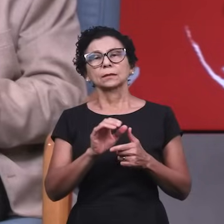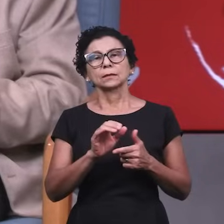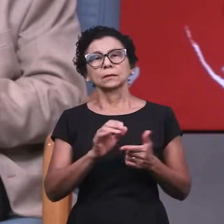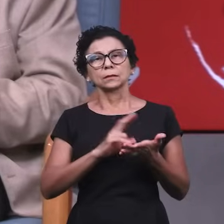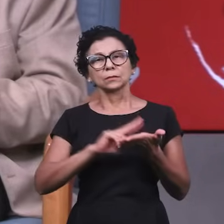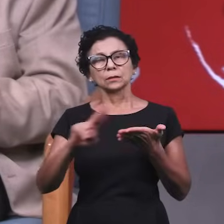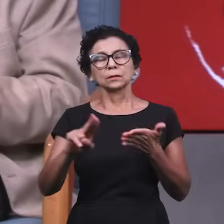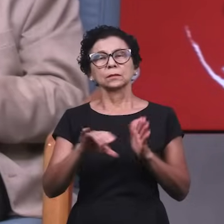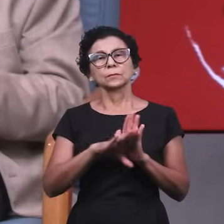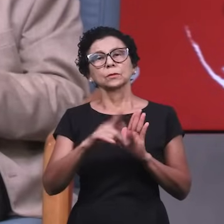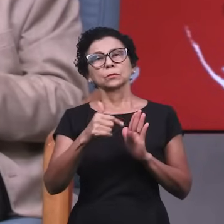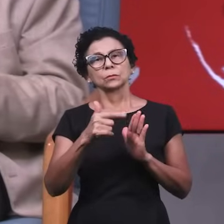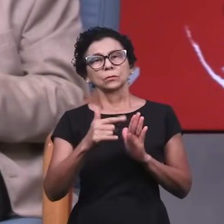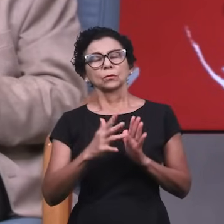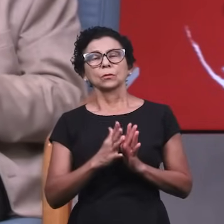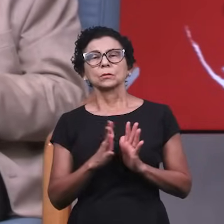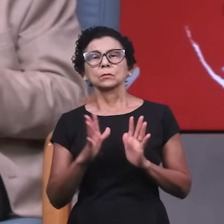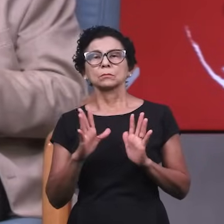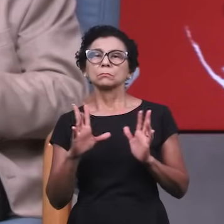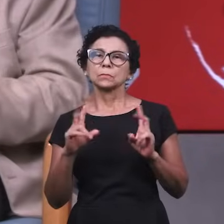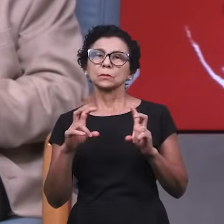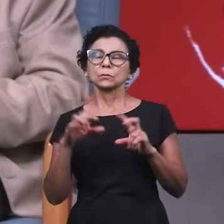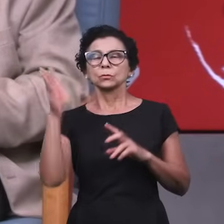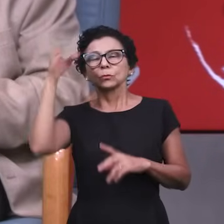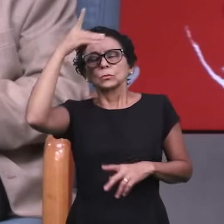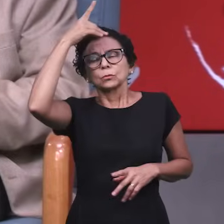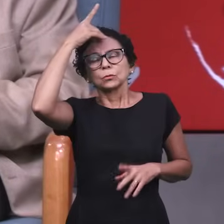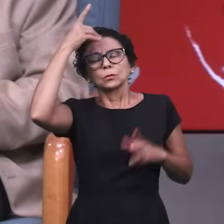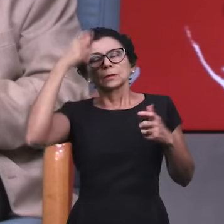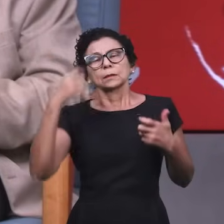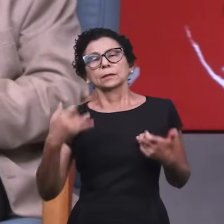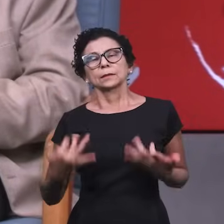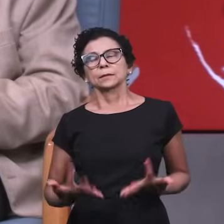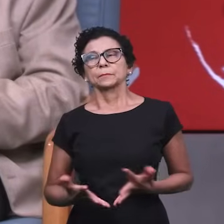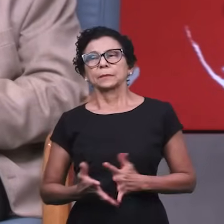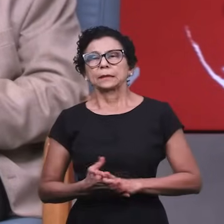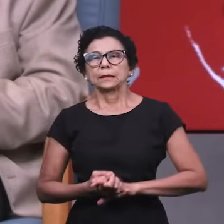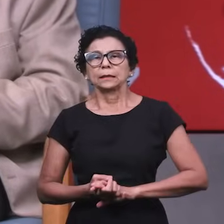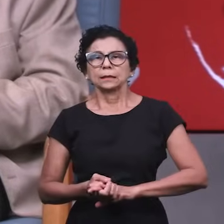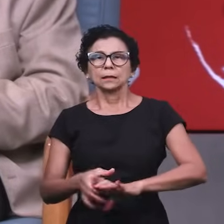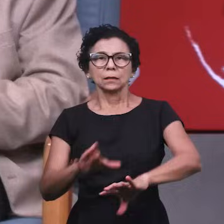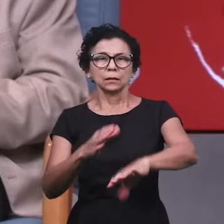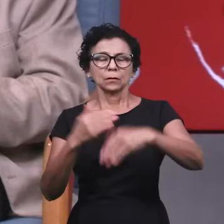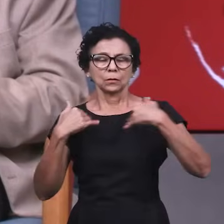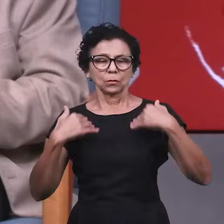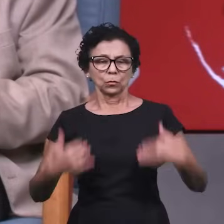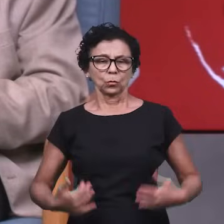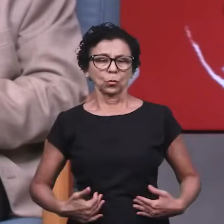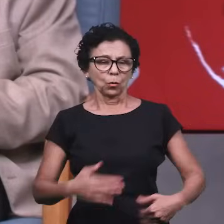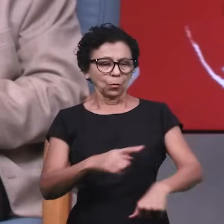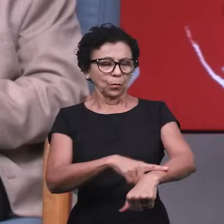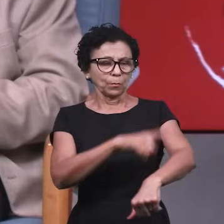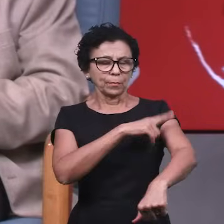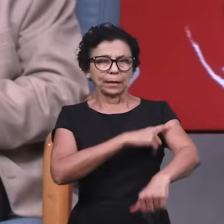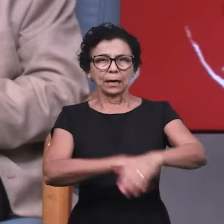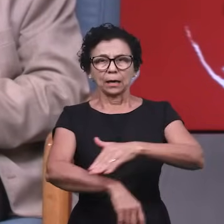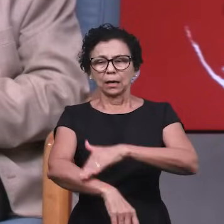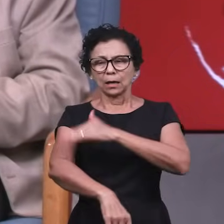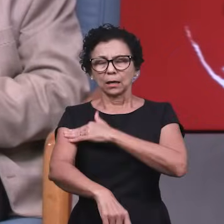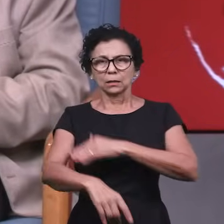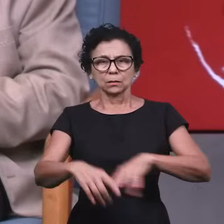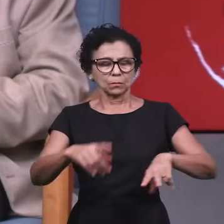dons espirituais, quando ele fala sobre os membros de forma separadas, cada um na sua função.